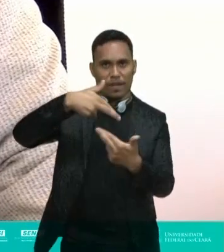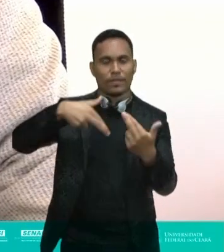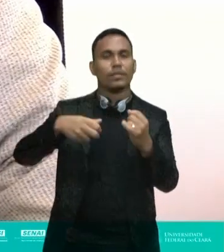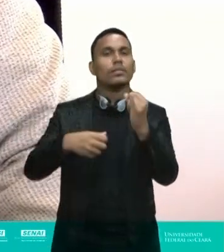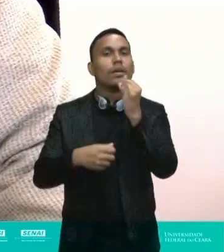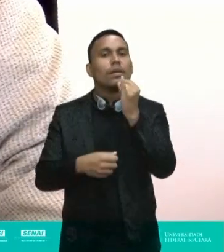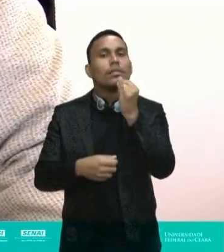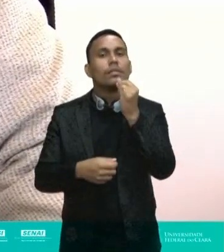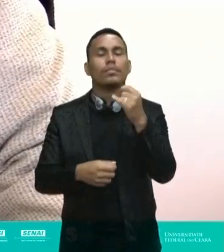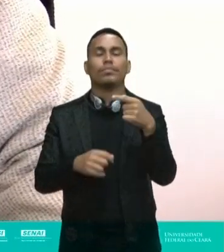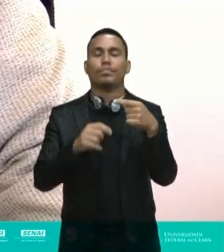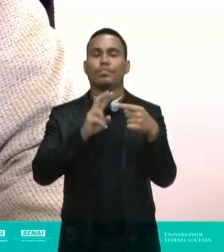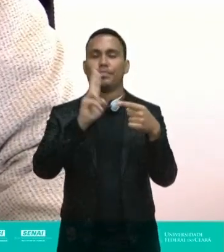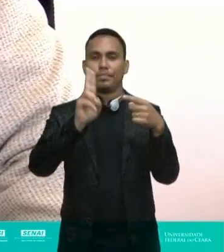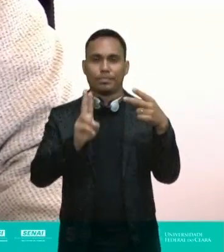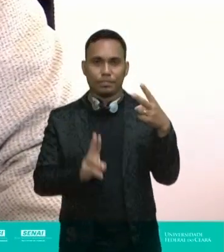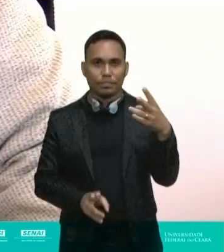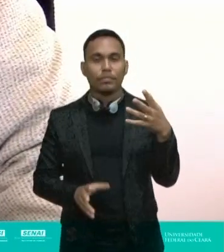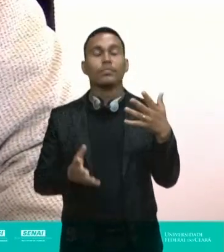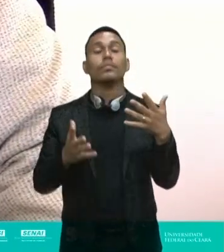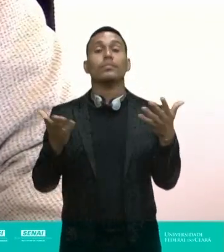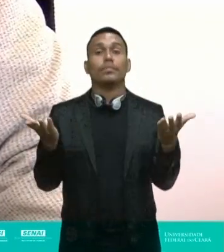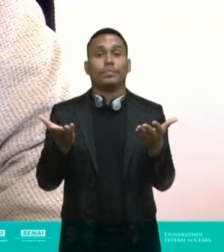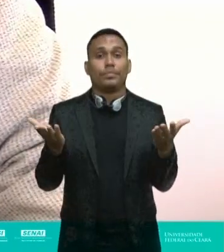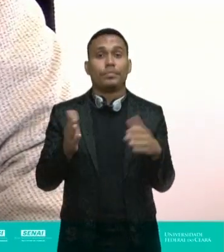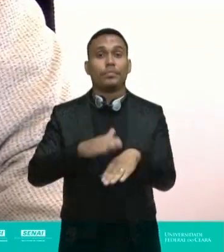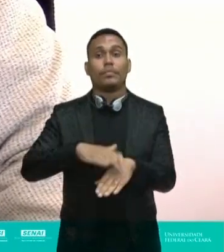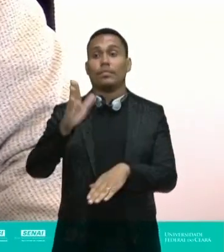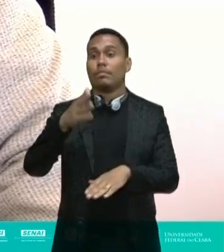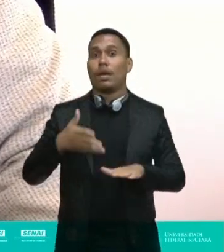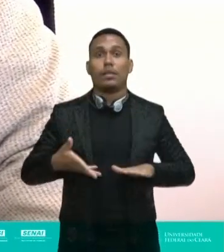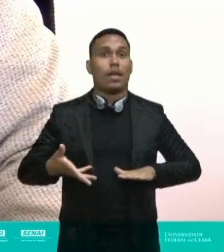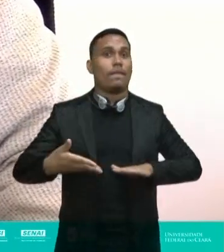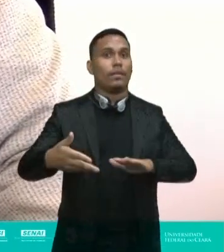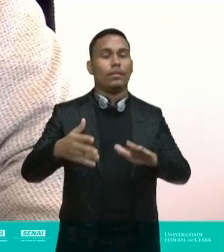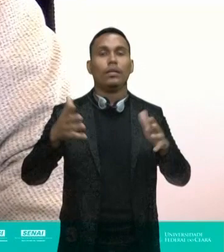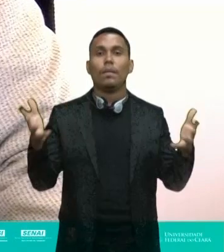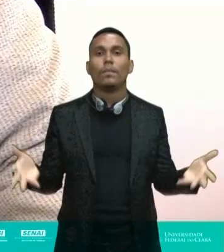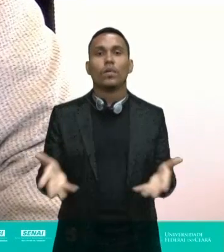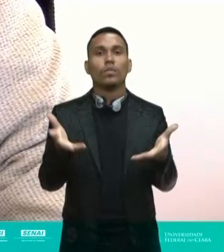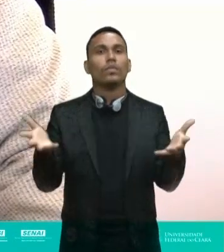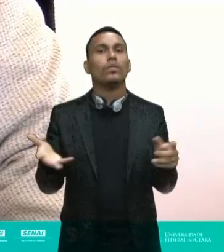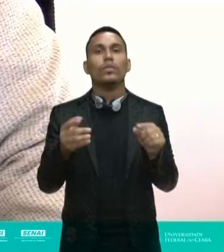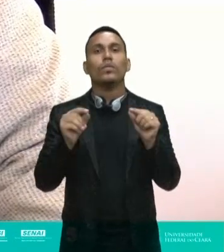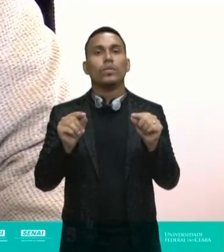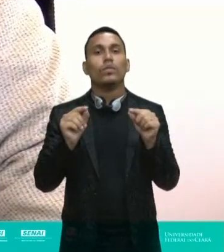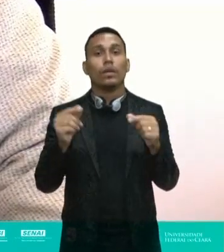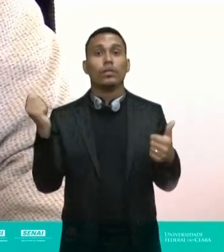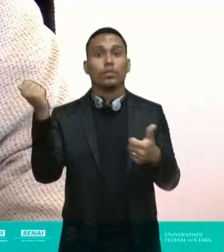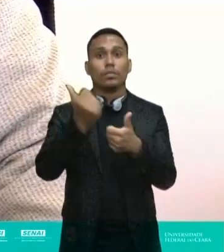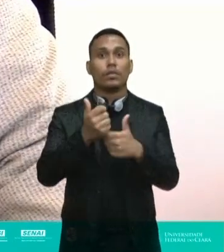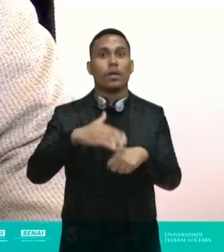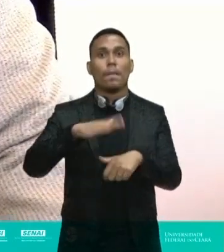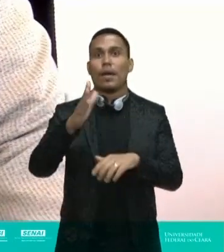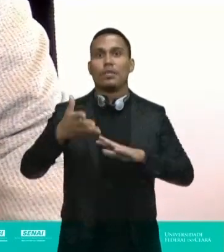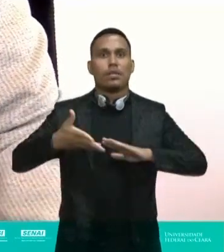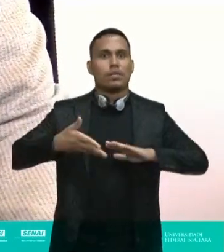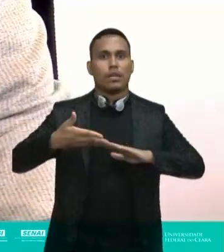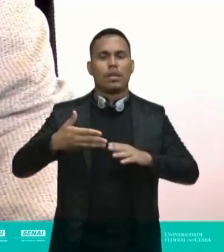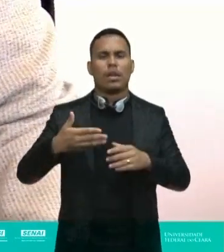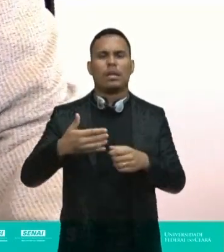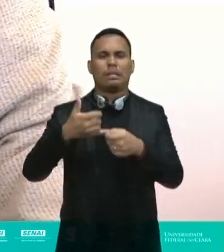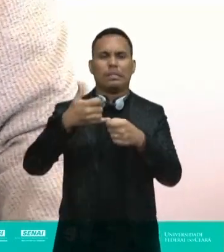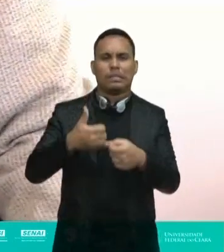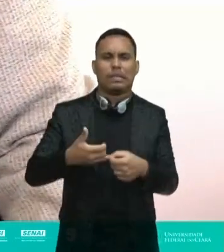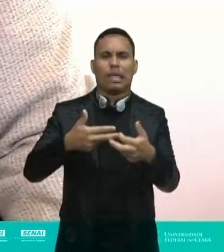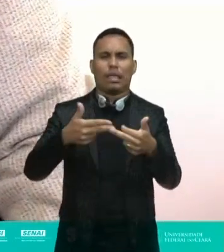biometano, enquanto fontes energéticas e ambientalmente mais eficientes, promovendo uma substituição mais acelerada dos combustíveis fósseis e